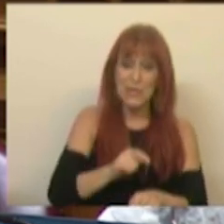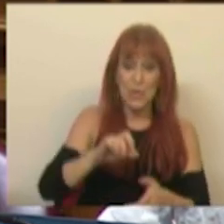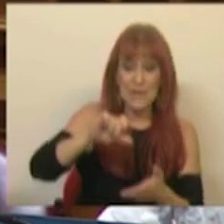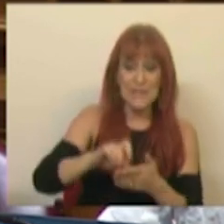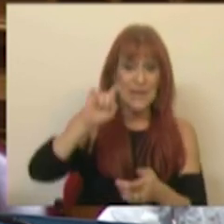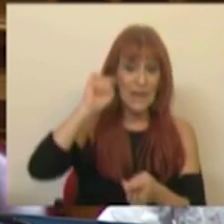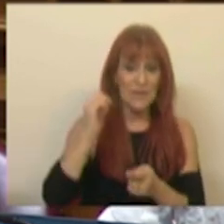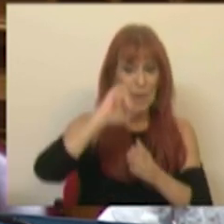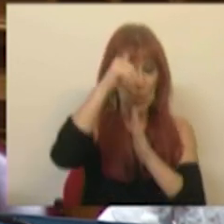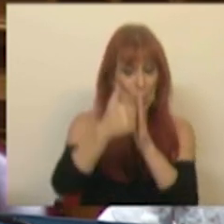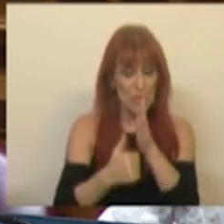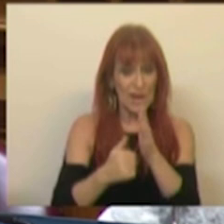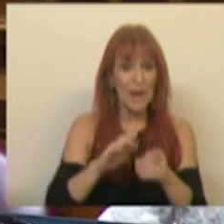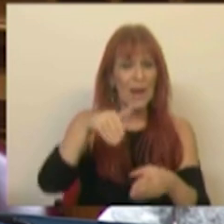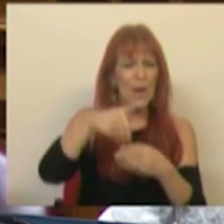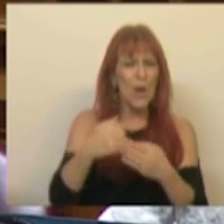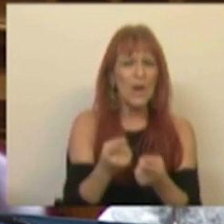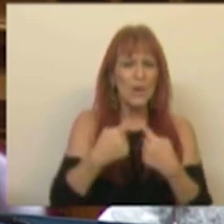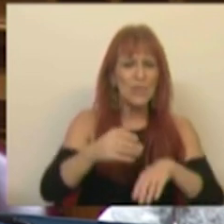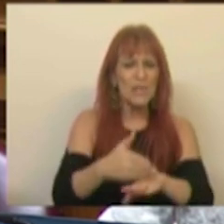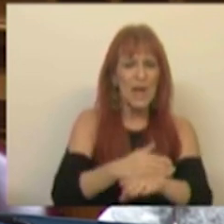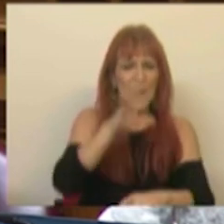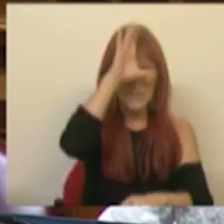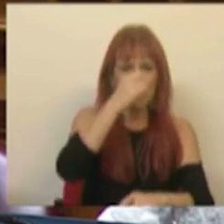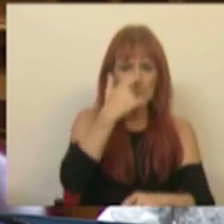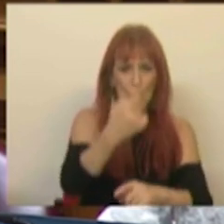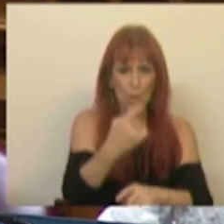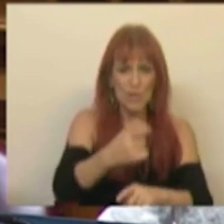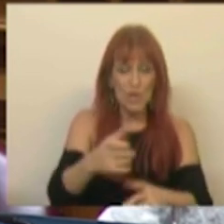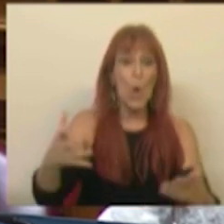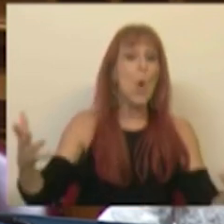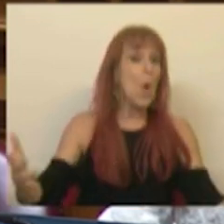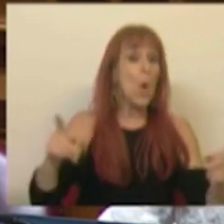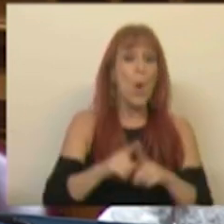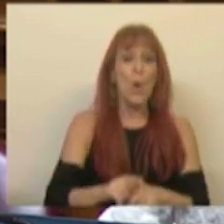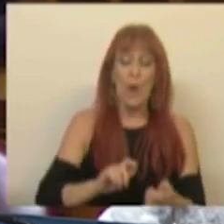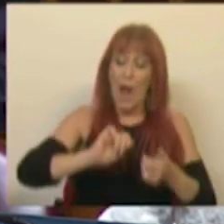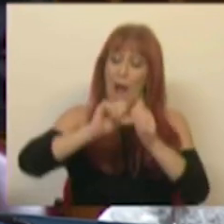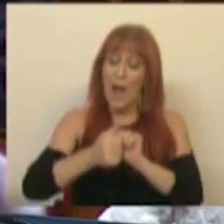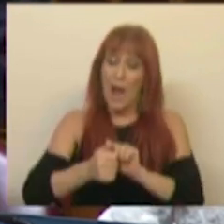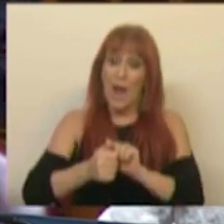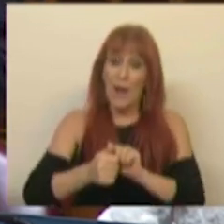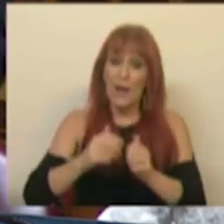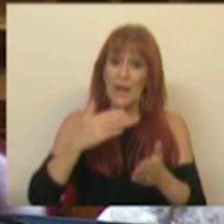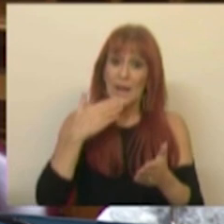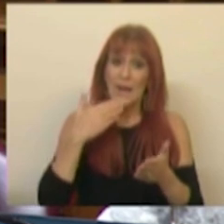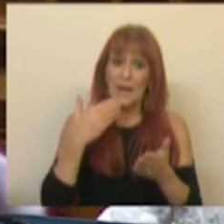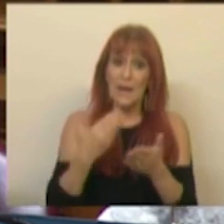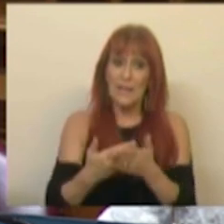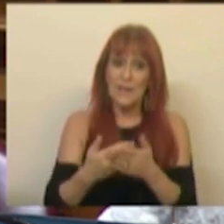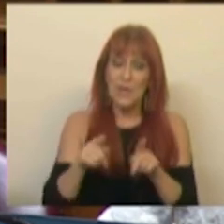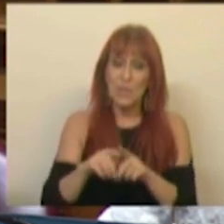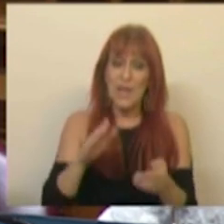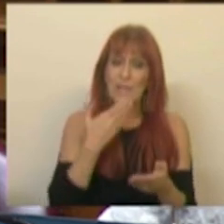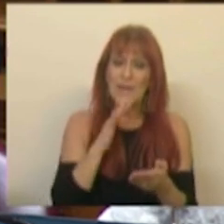revisão constitucional, incluir a audição prévia de governantes? Ou seja, a adaptação que haverá a fazer e que depende de